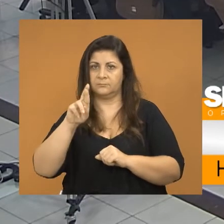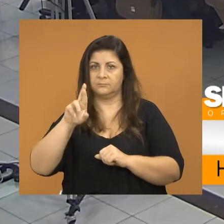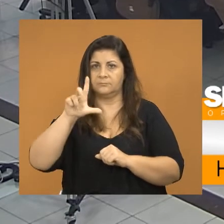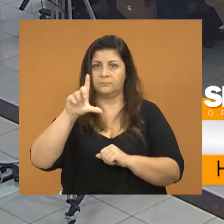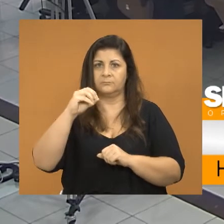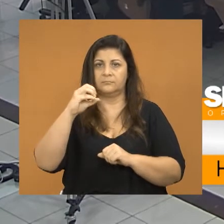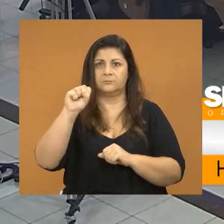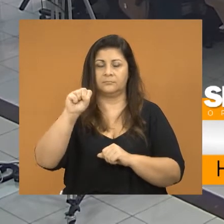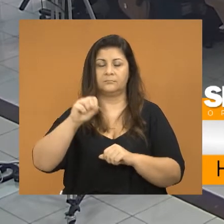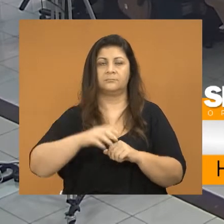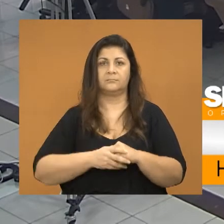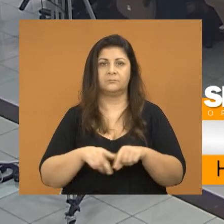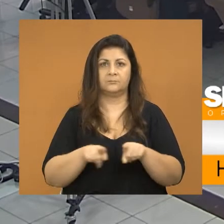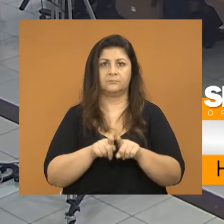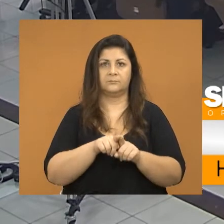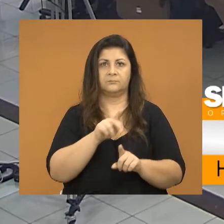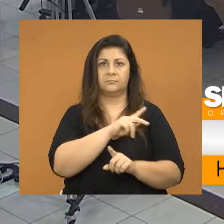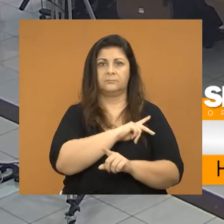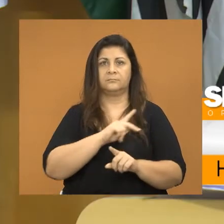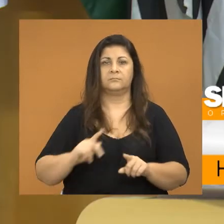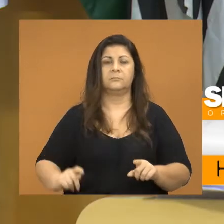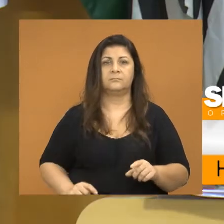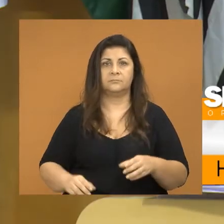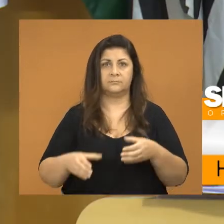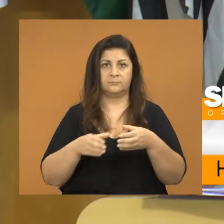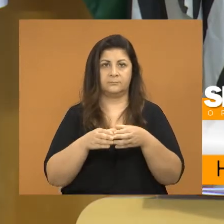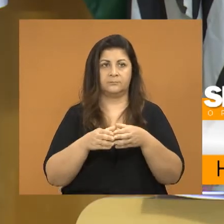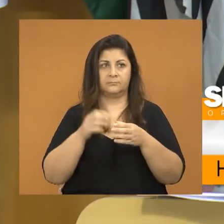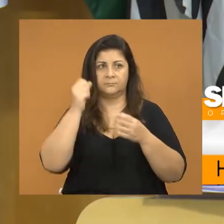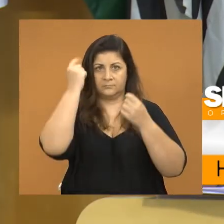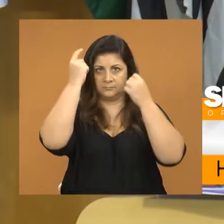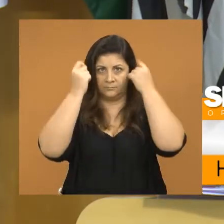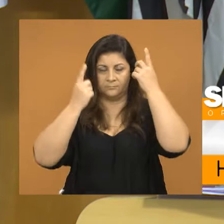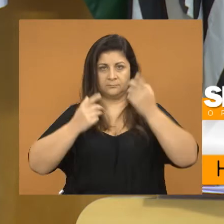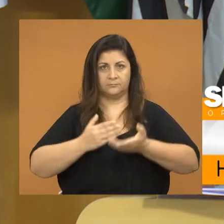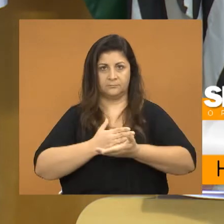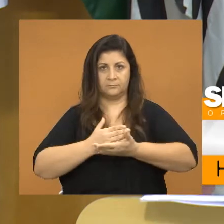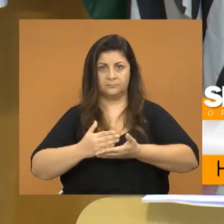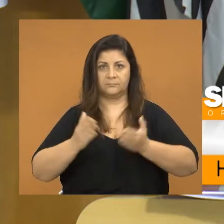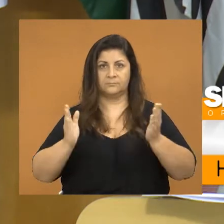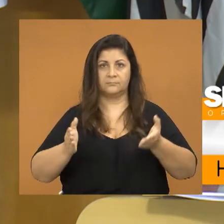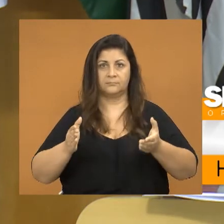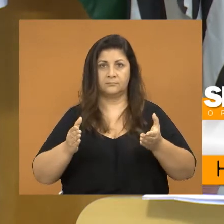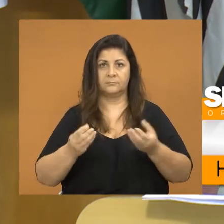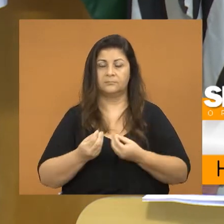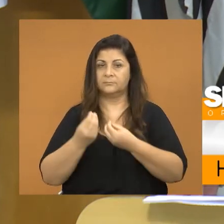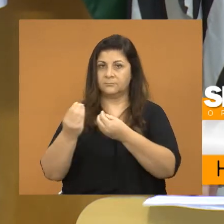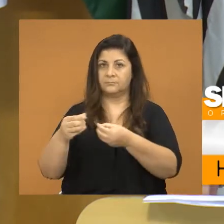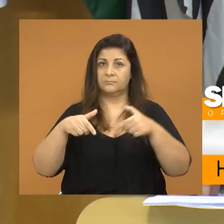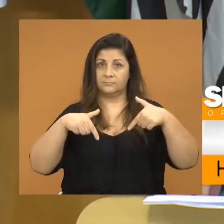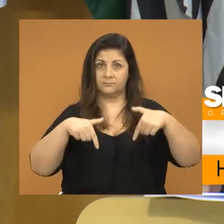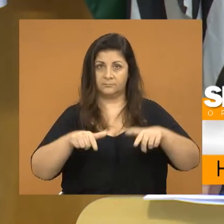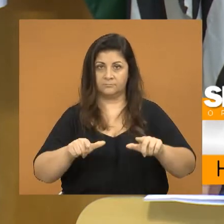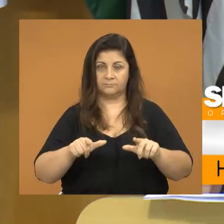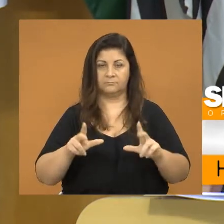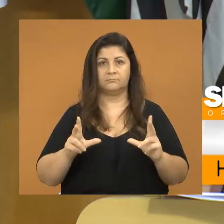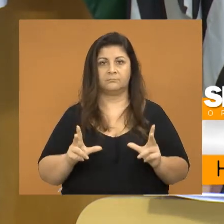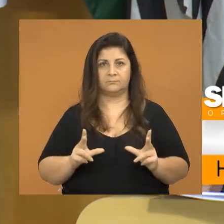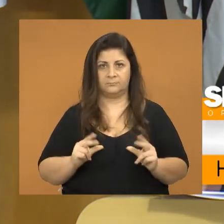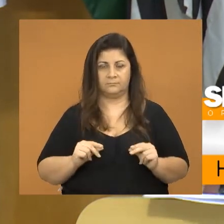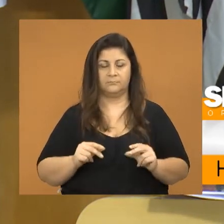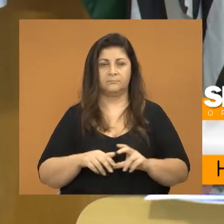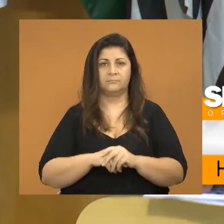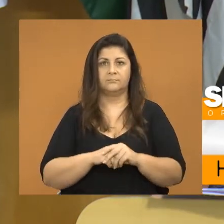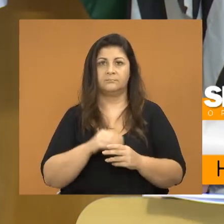Stipe, presidente da Fundação Cultural. Passaremos neste momento a entrega do diploma de mérito. Pedimos então